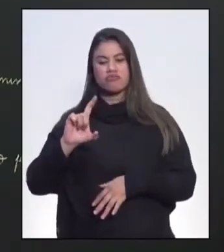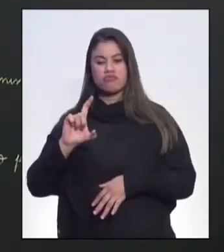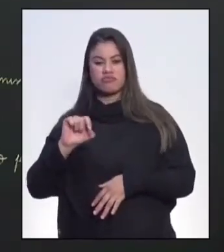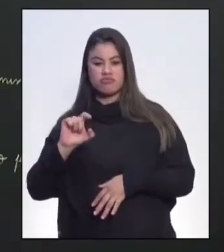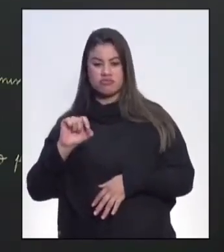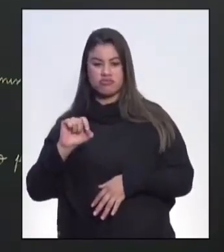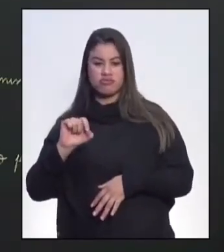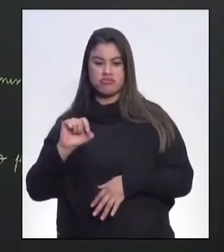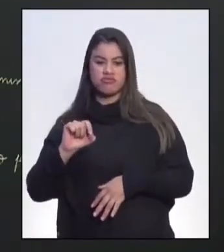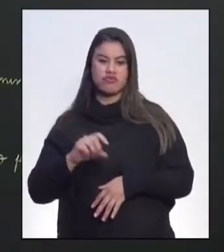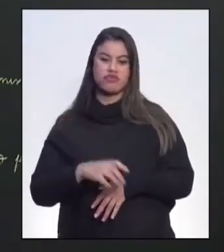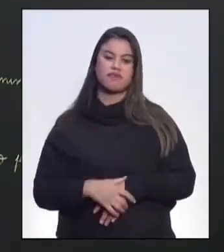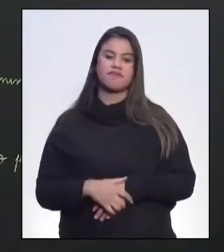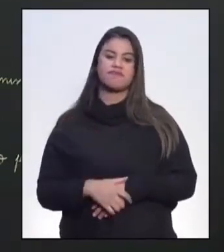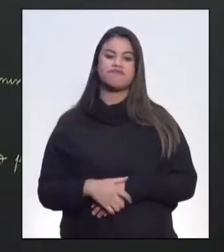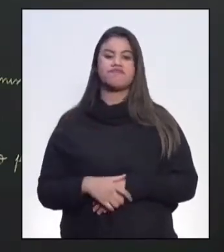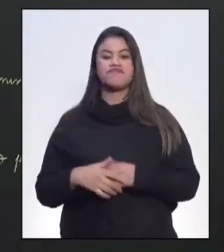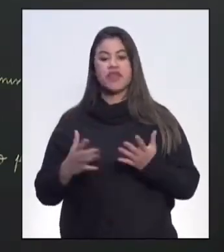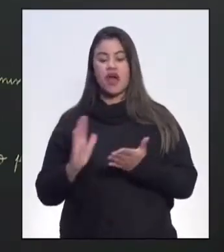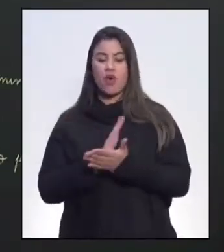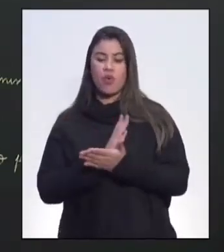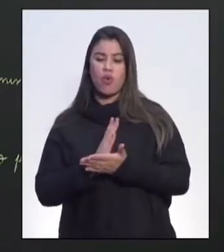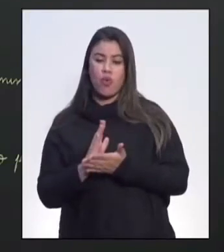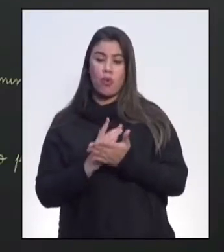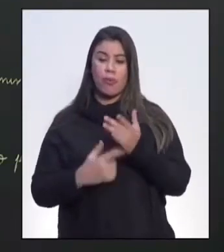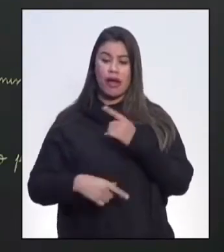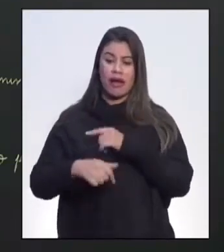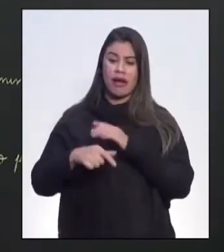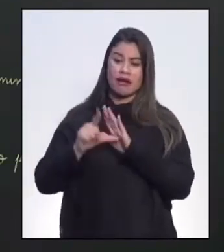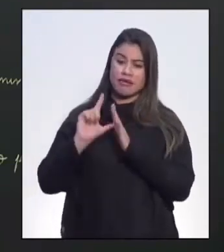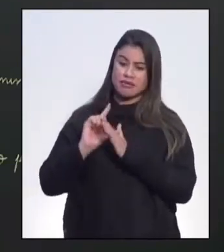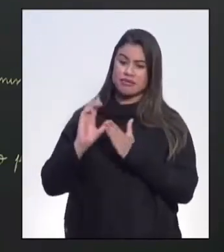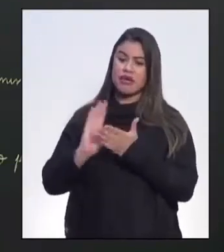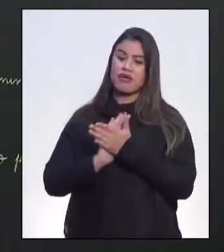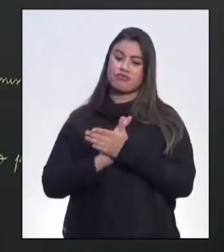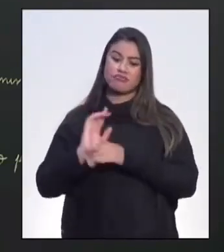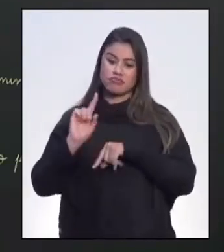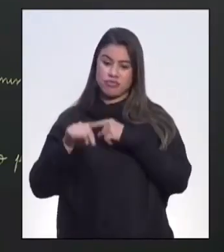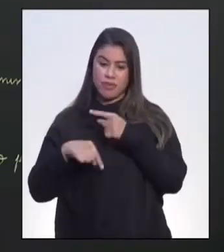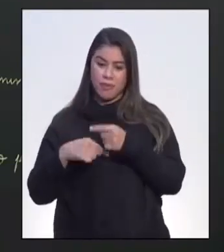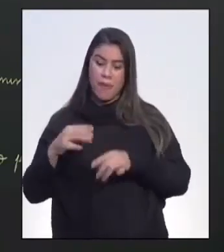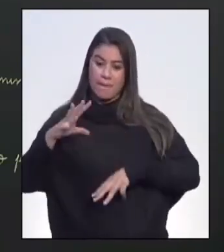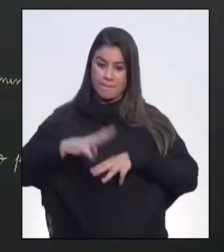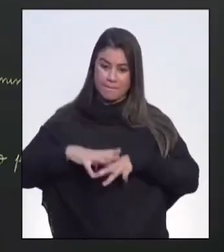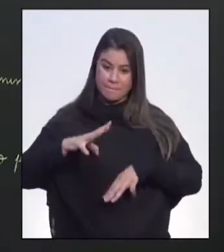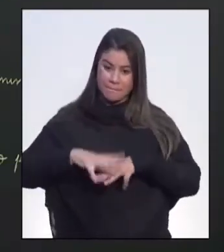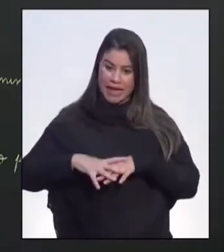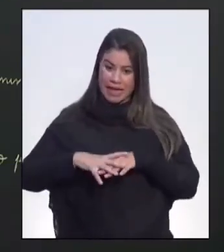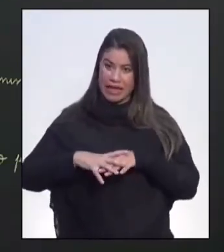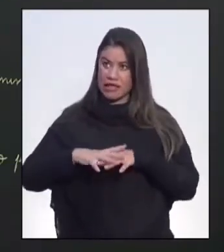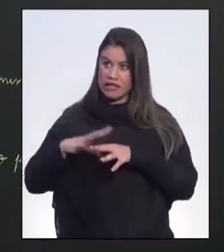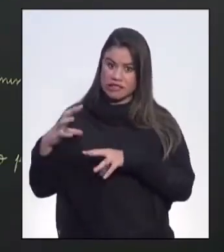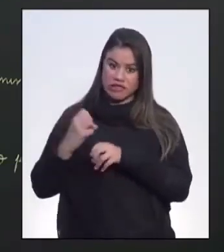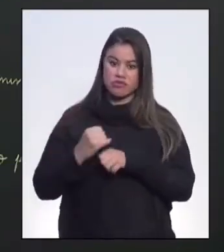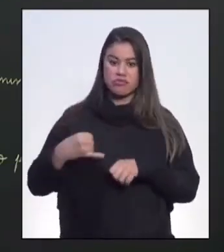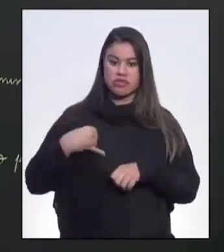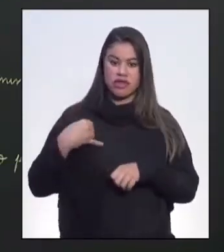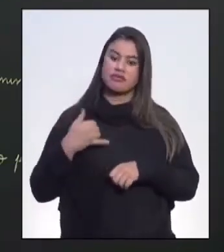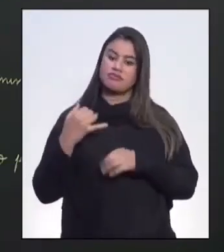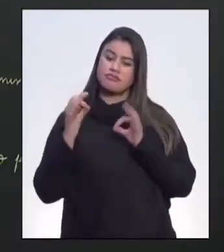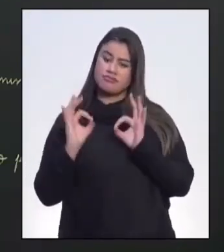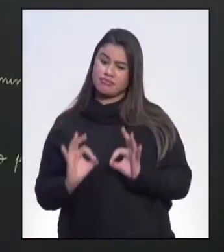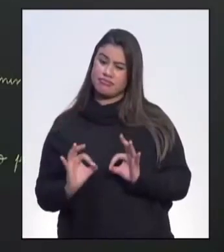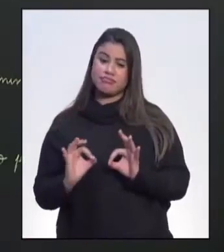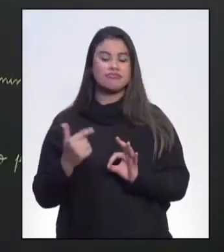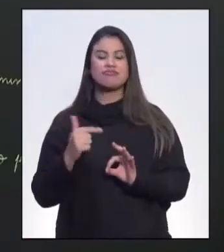que estão aí, com a menarca menstruando mais cedo e um pouco mais tarde. Então, não é uma matemática exata. Uma média aí, o que ocorre na